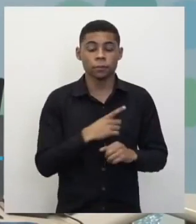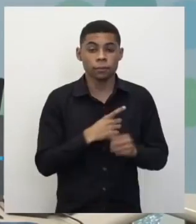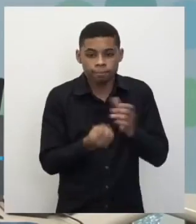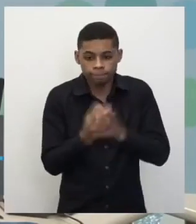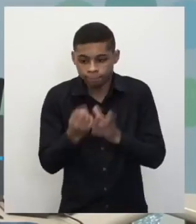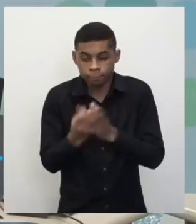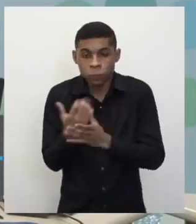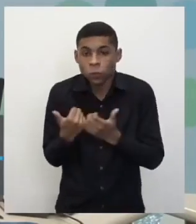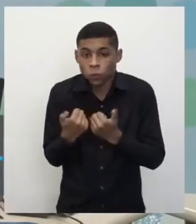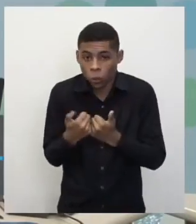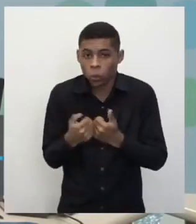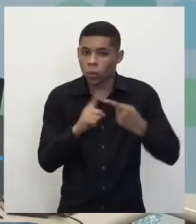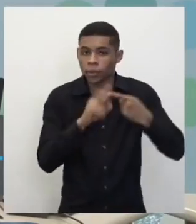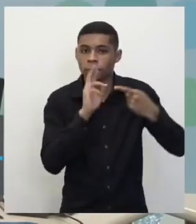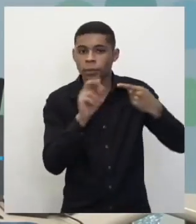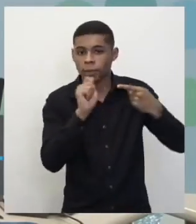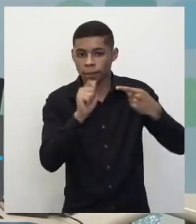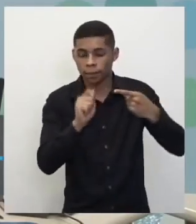jogos,